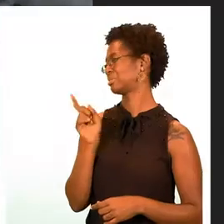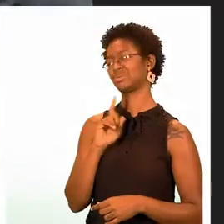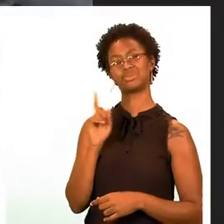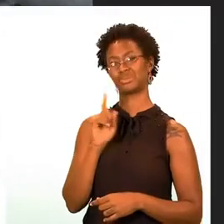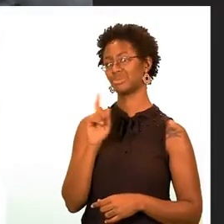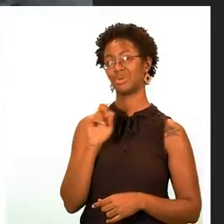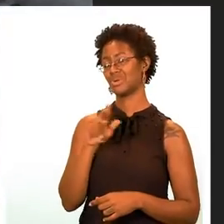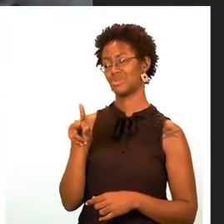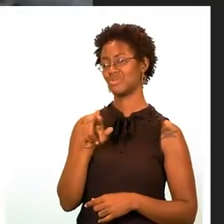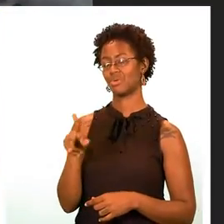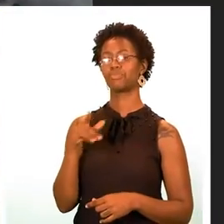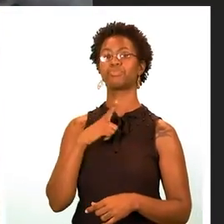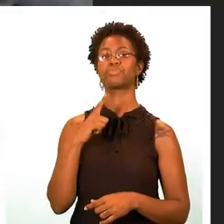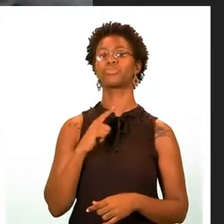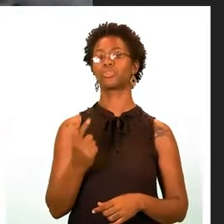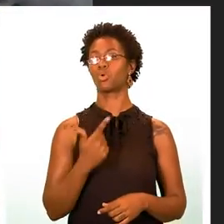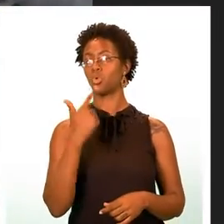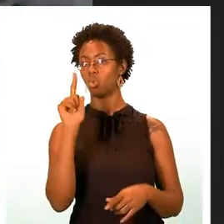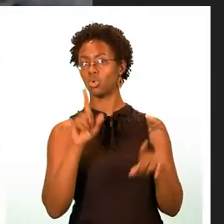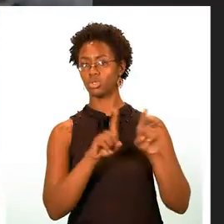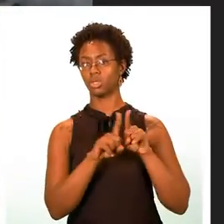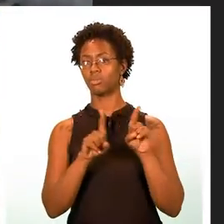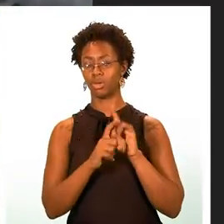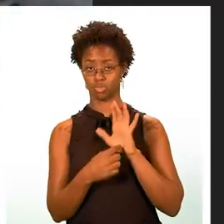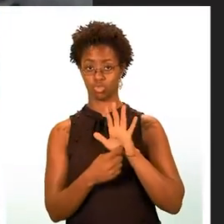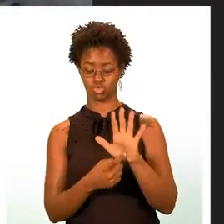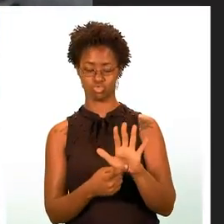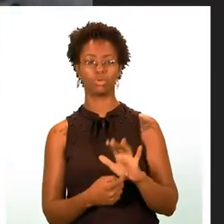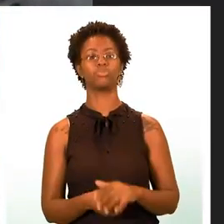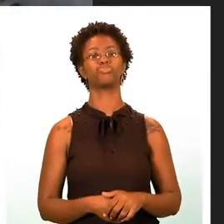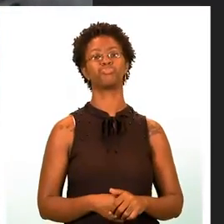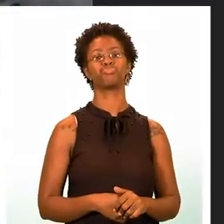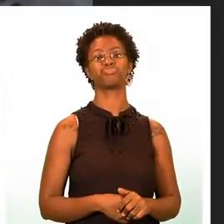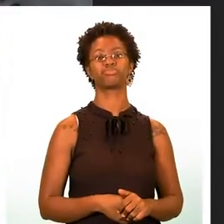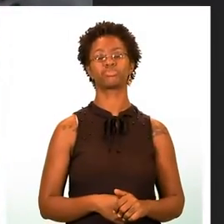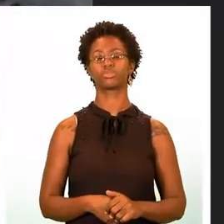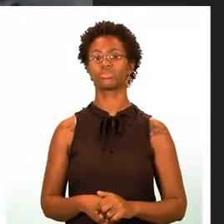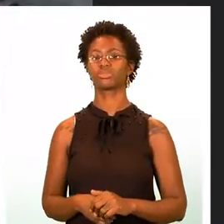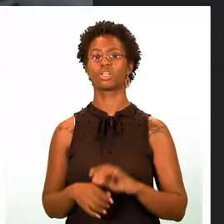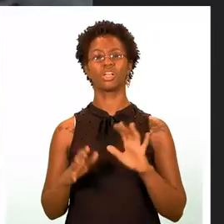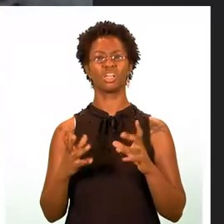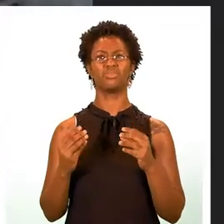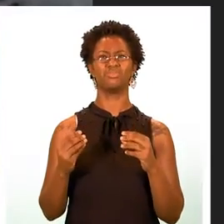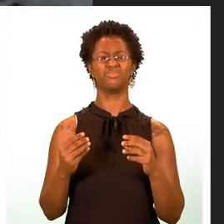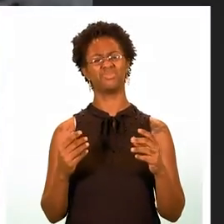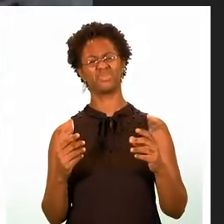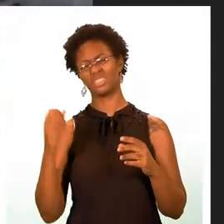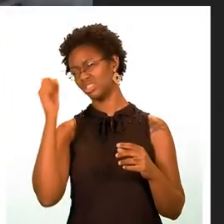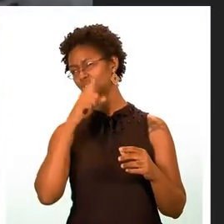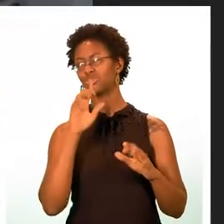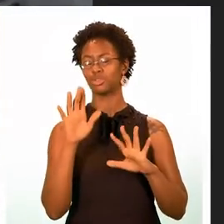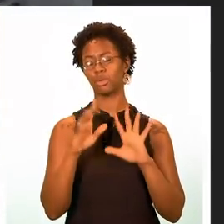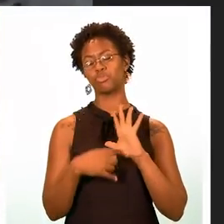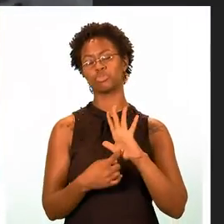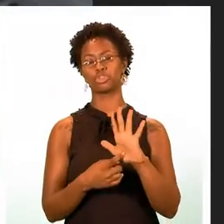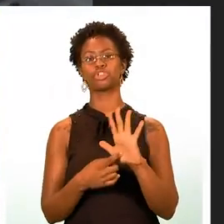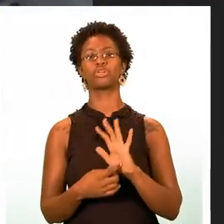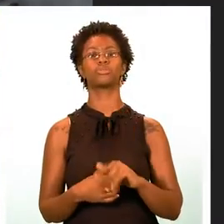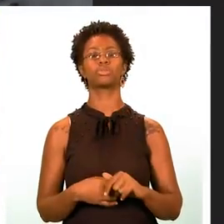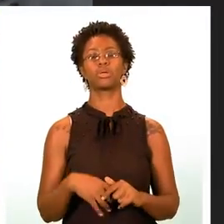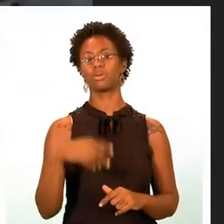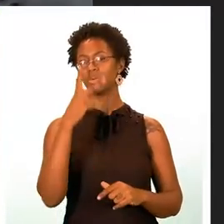não, também é essa, exatamente. Olha, tem um outro aqui, ó, que ele é assim, muito... É difícil. É.